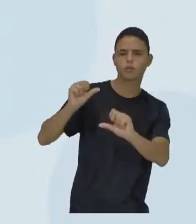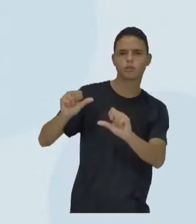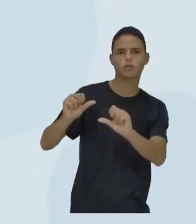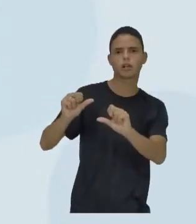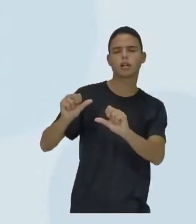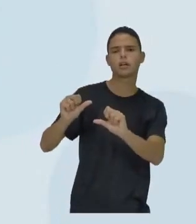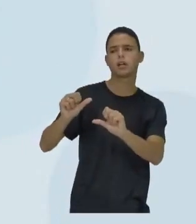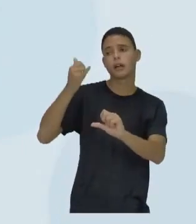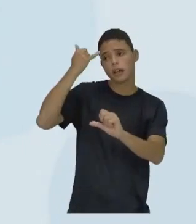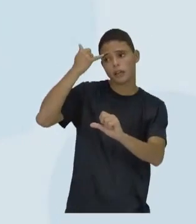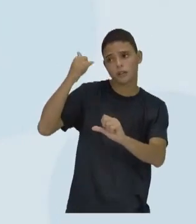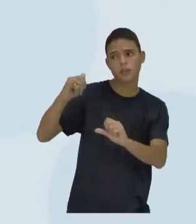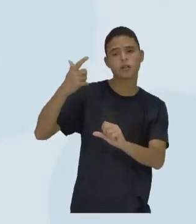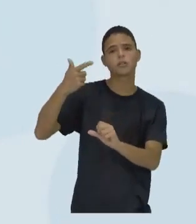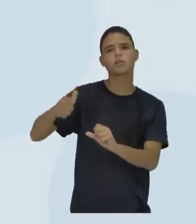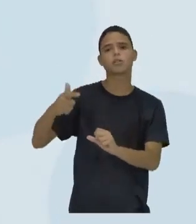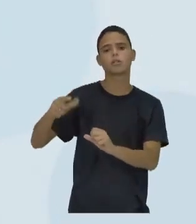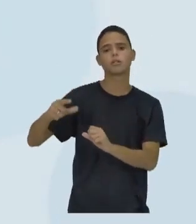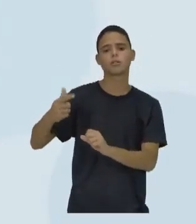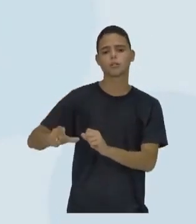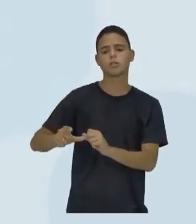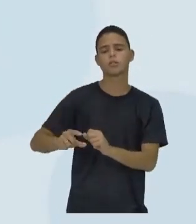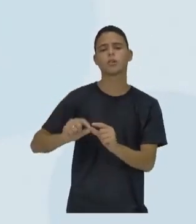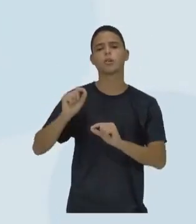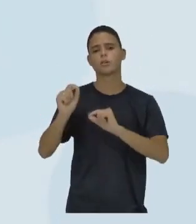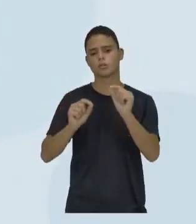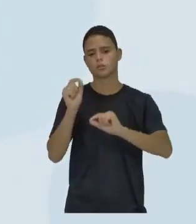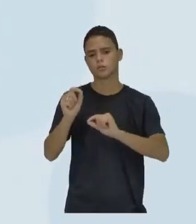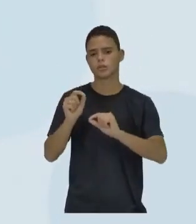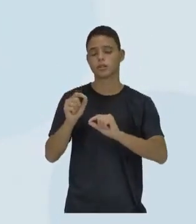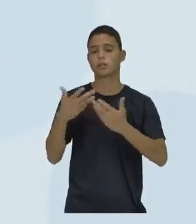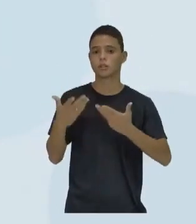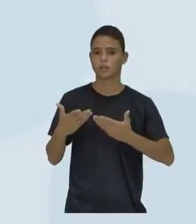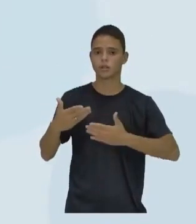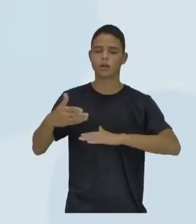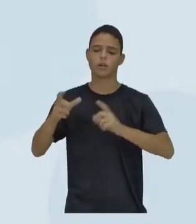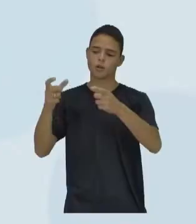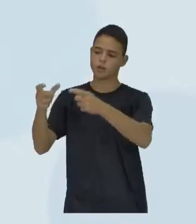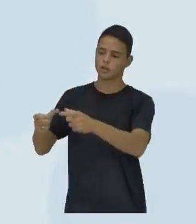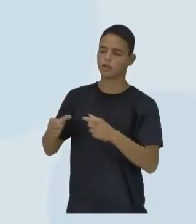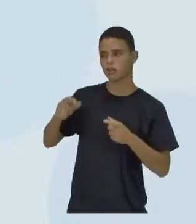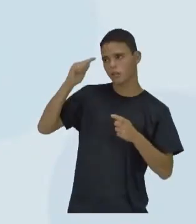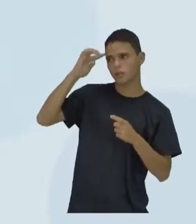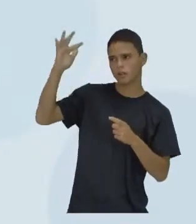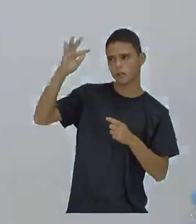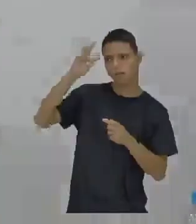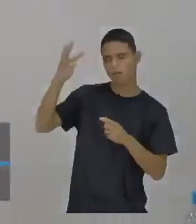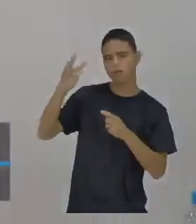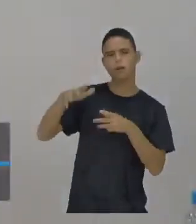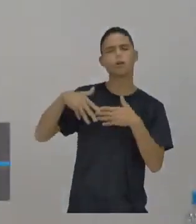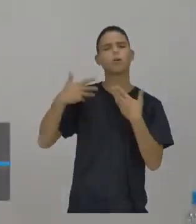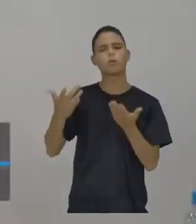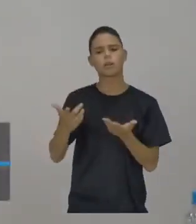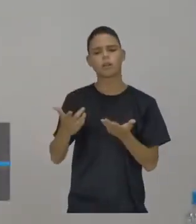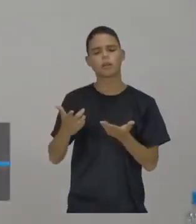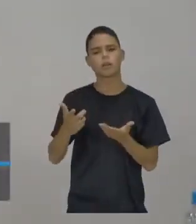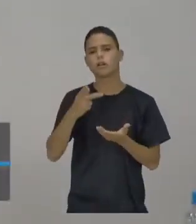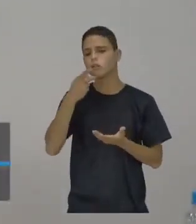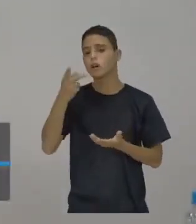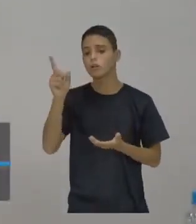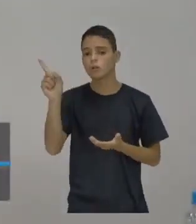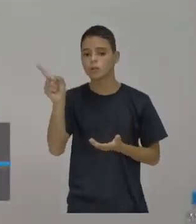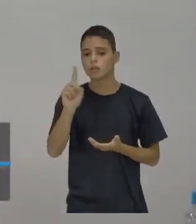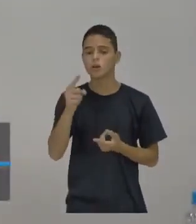repetição? Olha só. É um espaço de estímulo à imaginação. Tem um termo aí que foi suprimido, igual eu falei. Ele não disse. Ele não